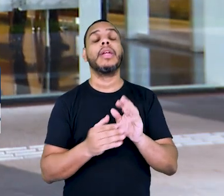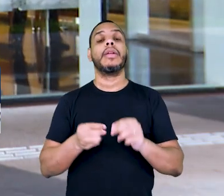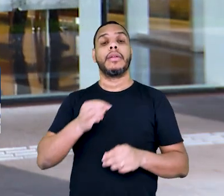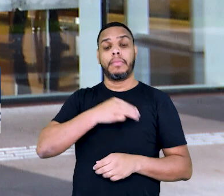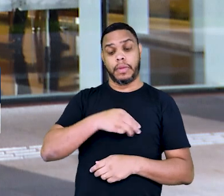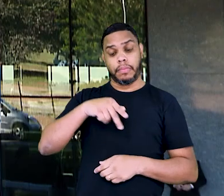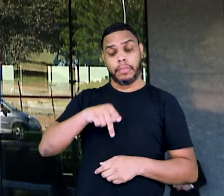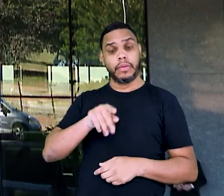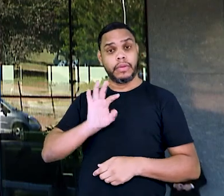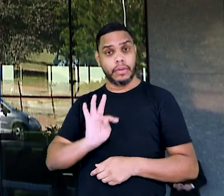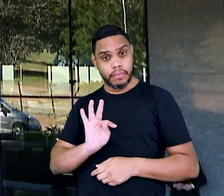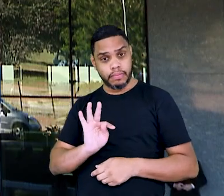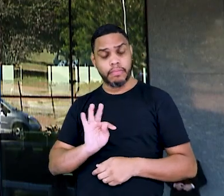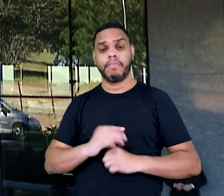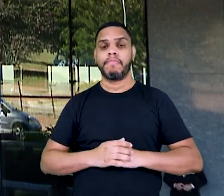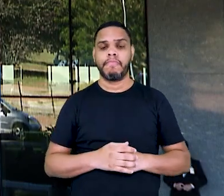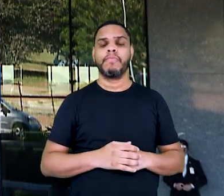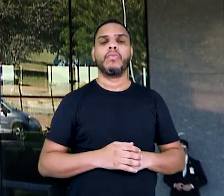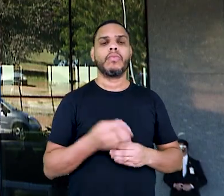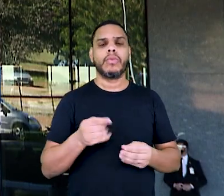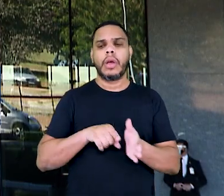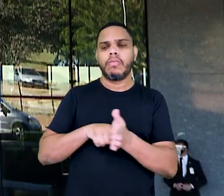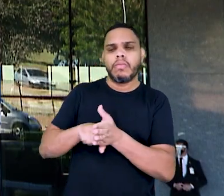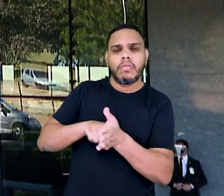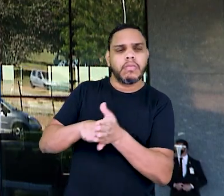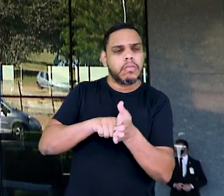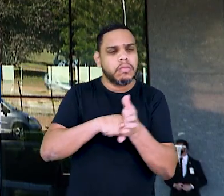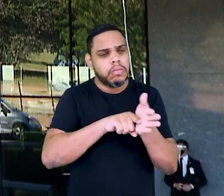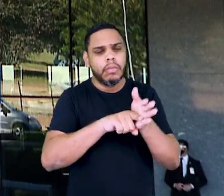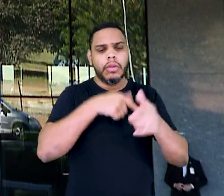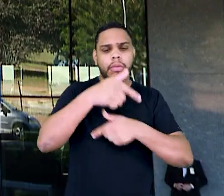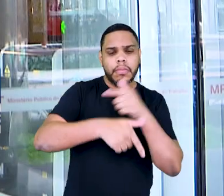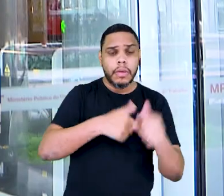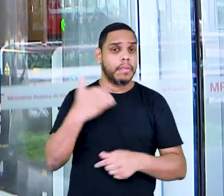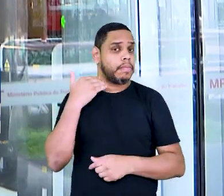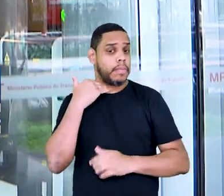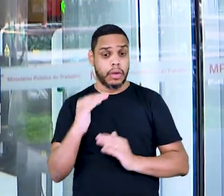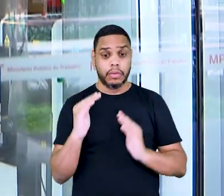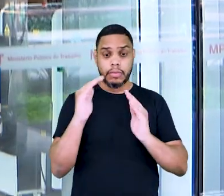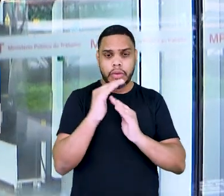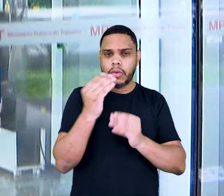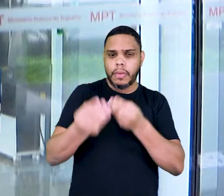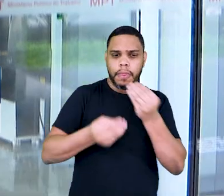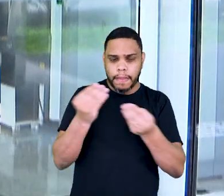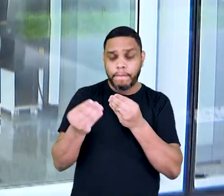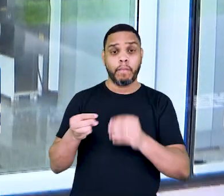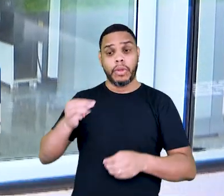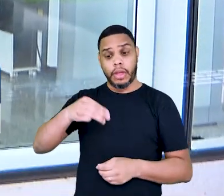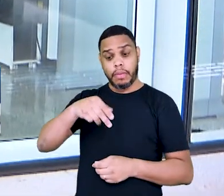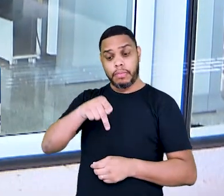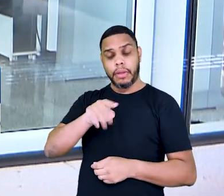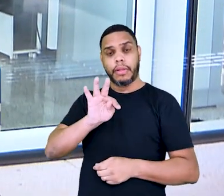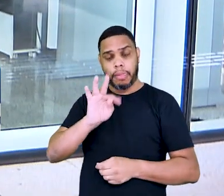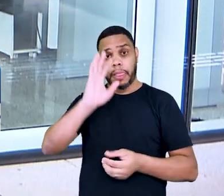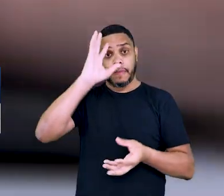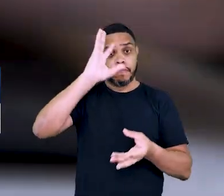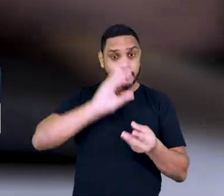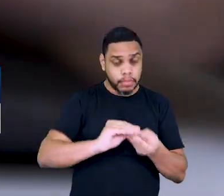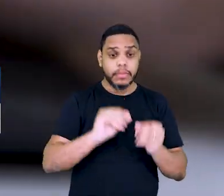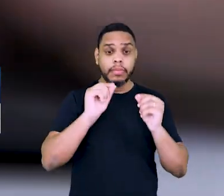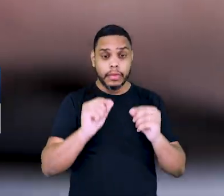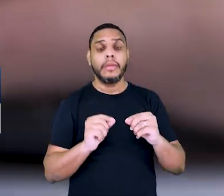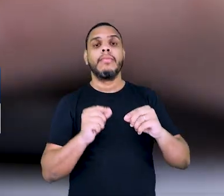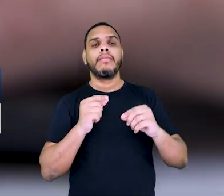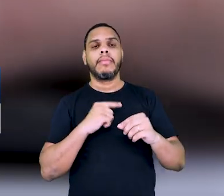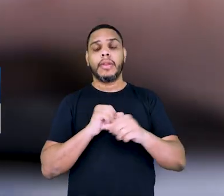do Trabalho. Depois de investigar a atuação do Banco do Brasil, o MPT concluiu que a instituição